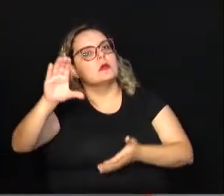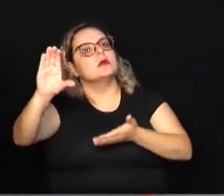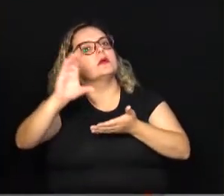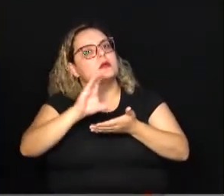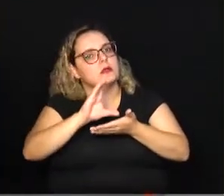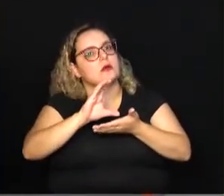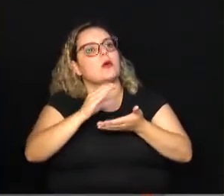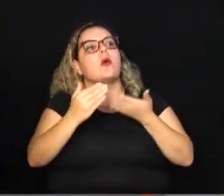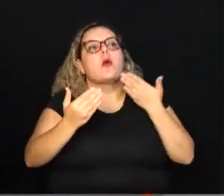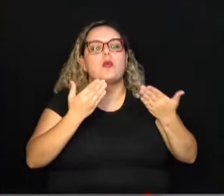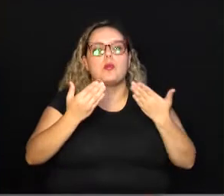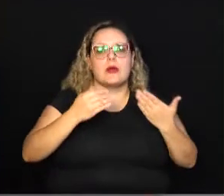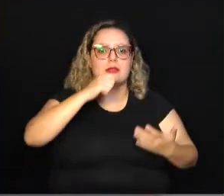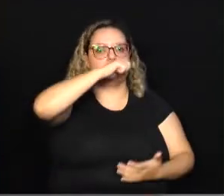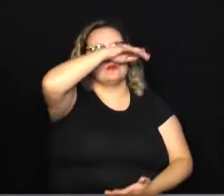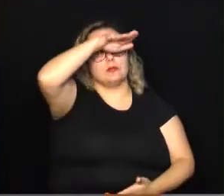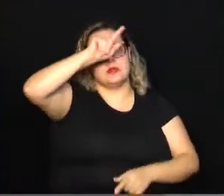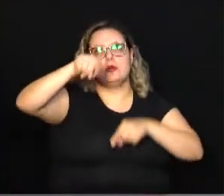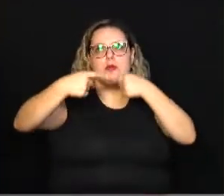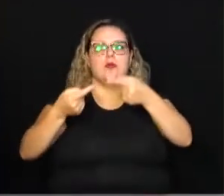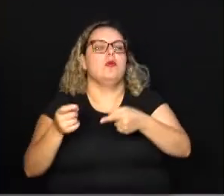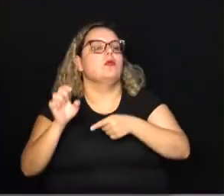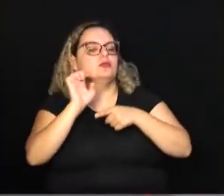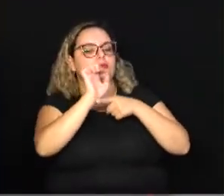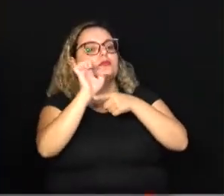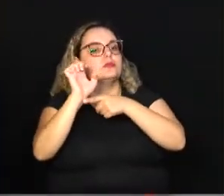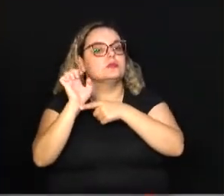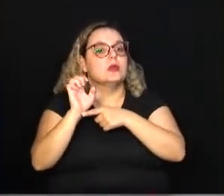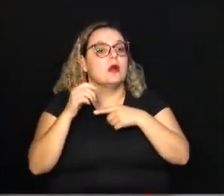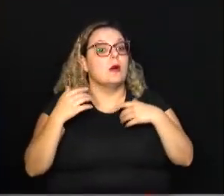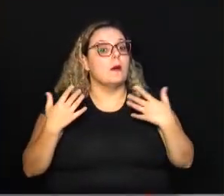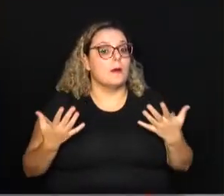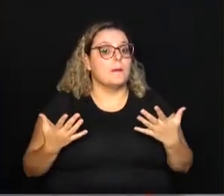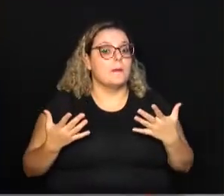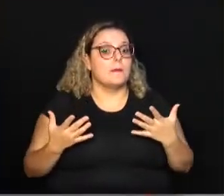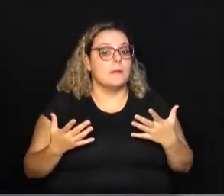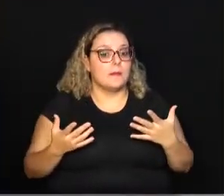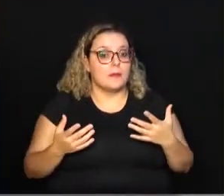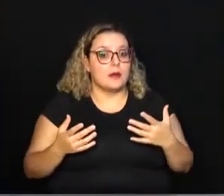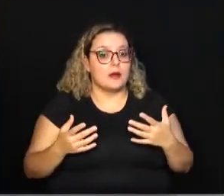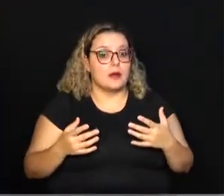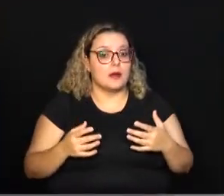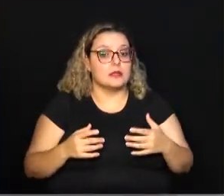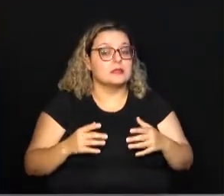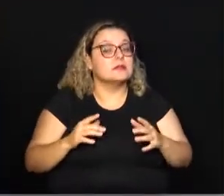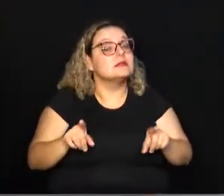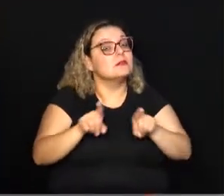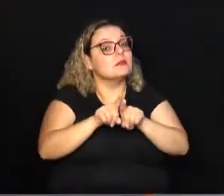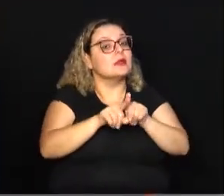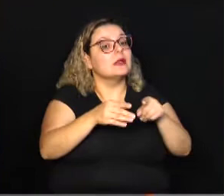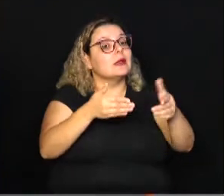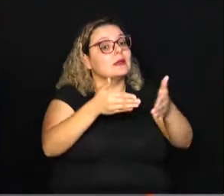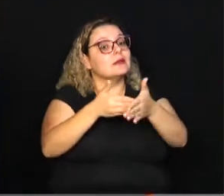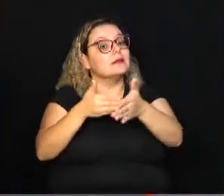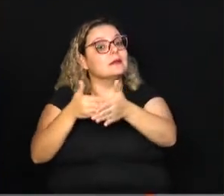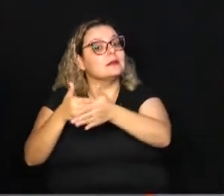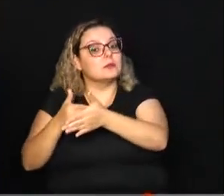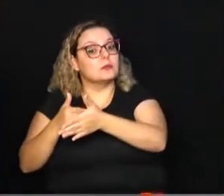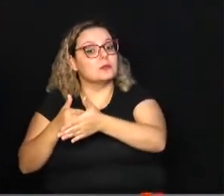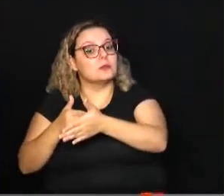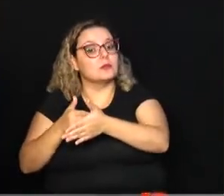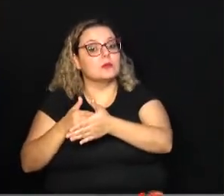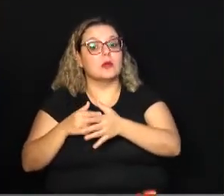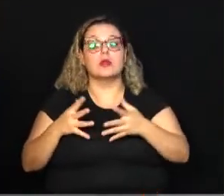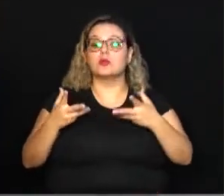estados, mas o fornecimento do oxigênio, eu acho que é limitado também, né? Nós temos apenas Campinas, é o